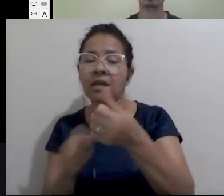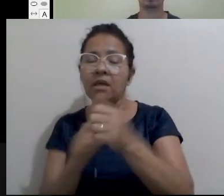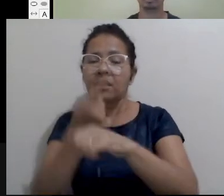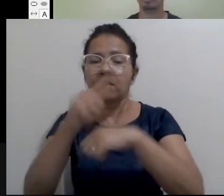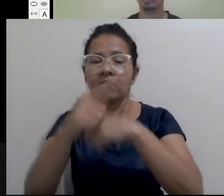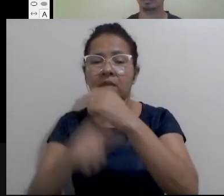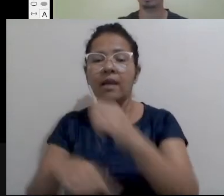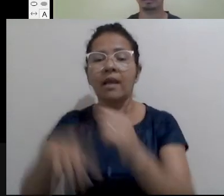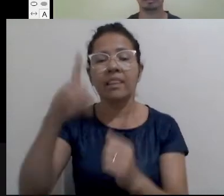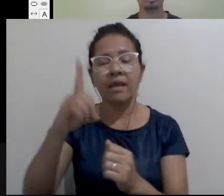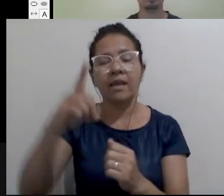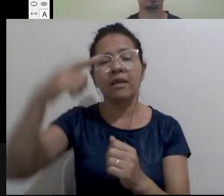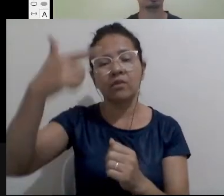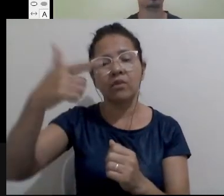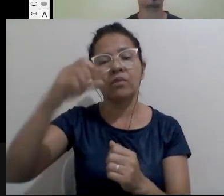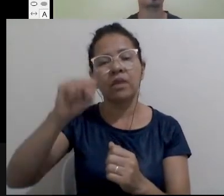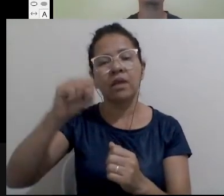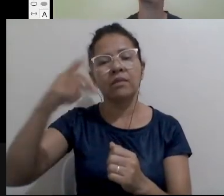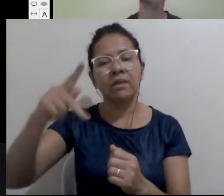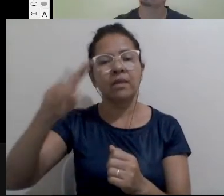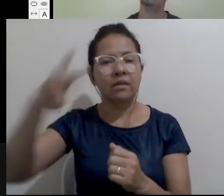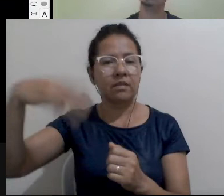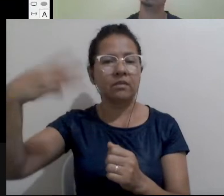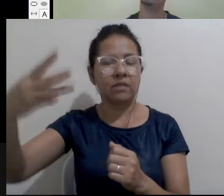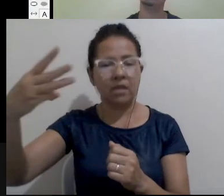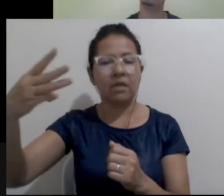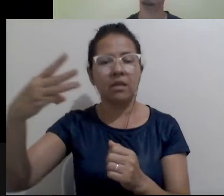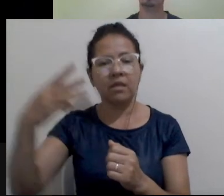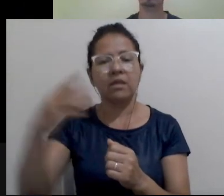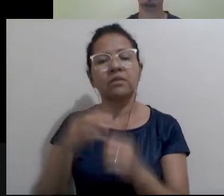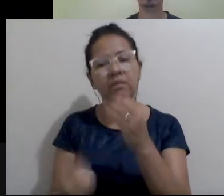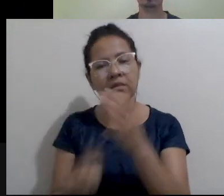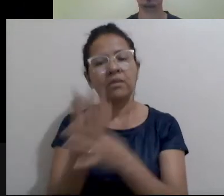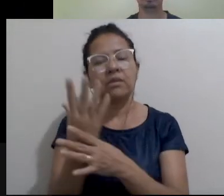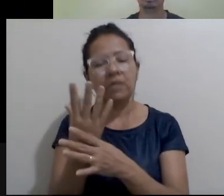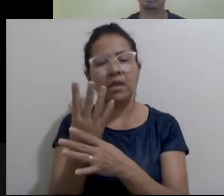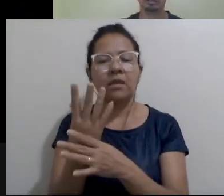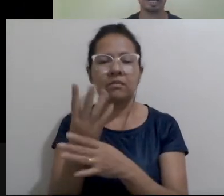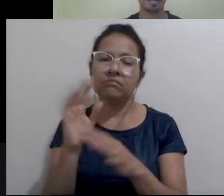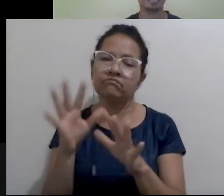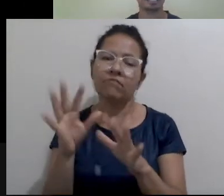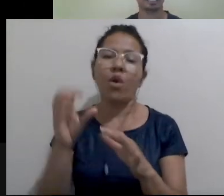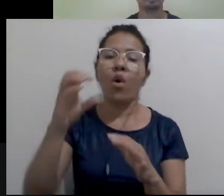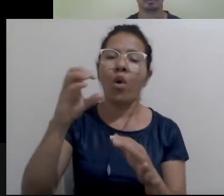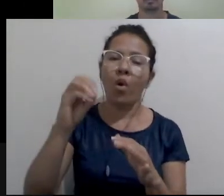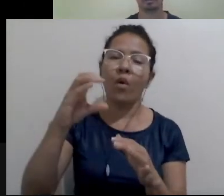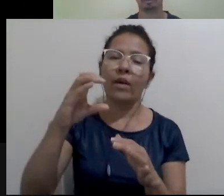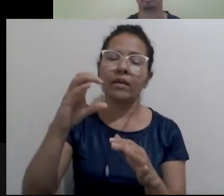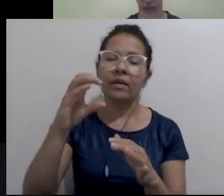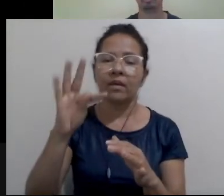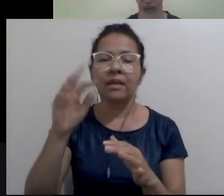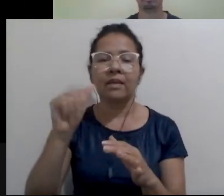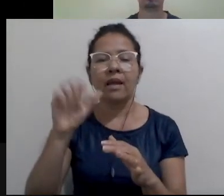chamam D2sp3, com 6 coordenações iguais, né? Gerando uma estrutura, então, octaédrica, né, com